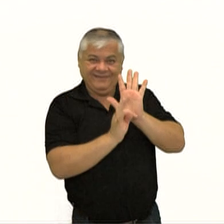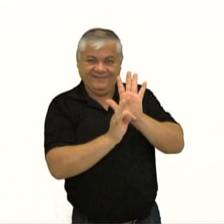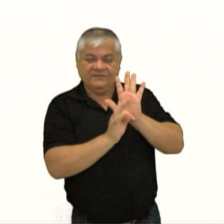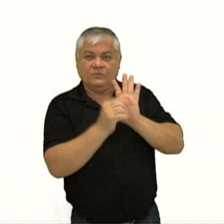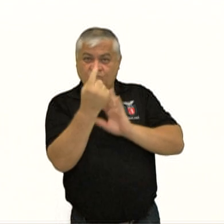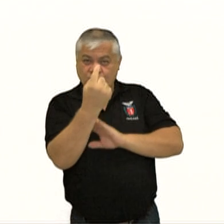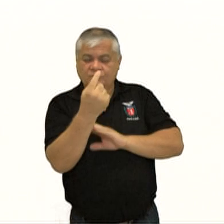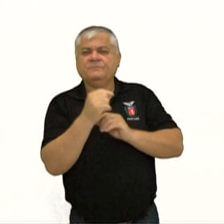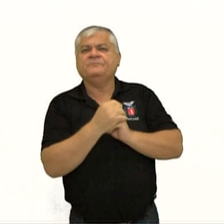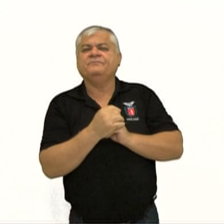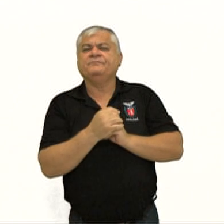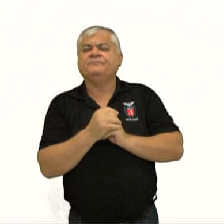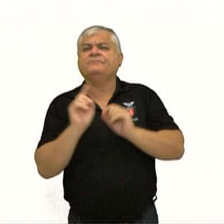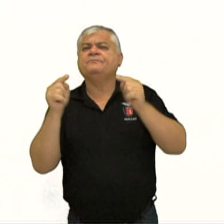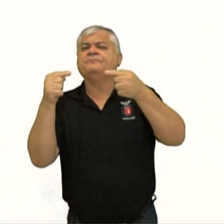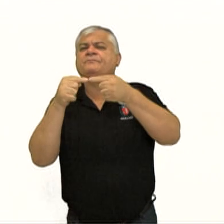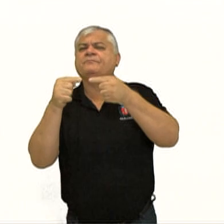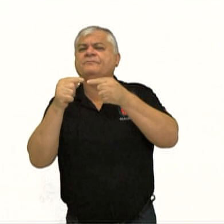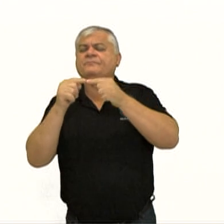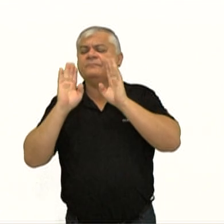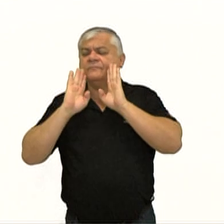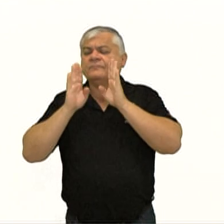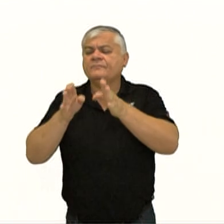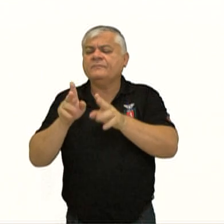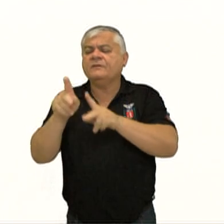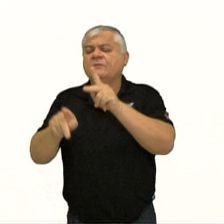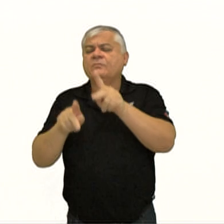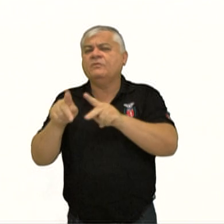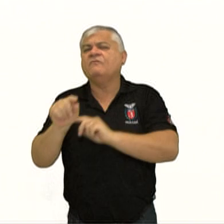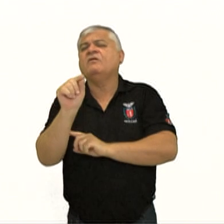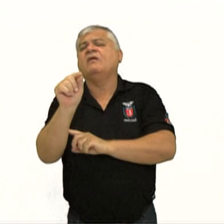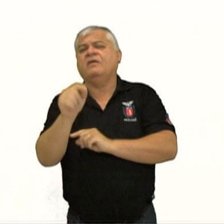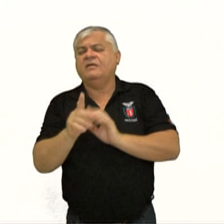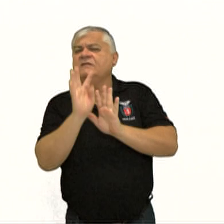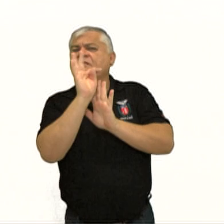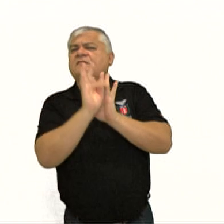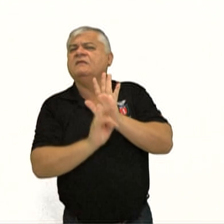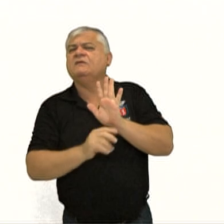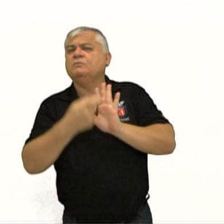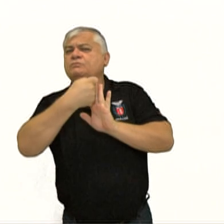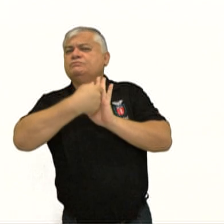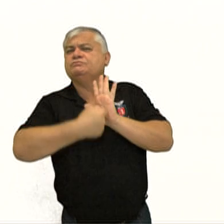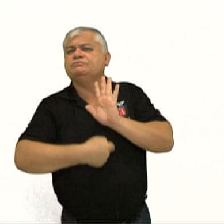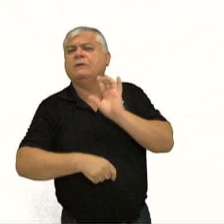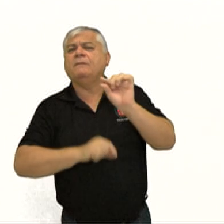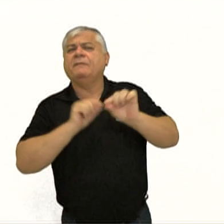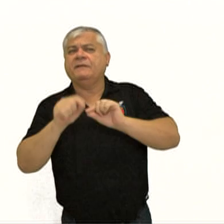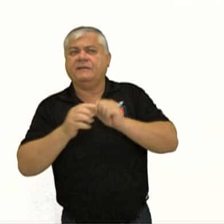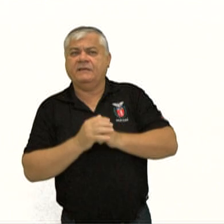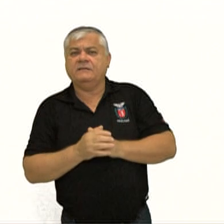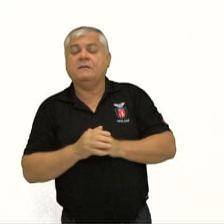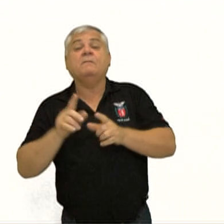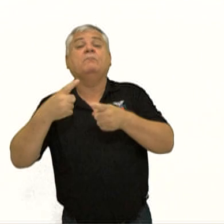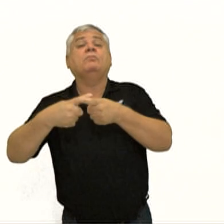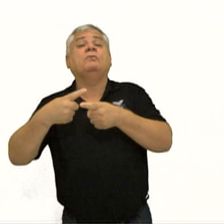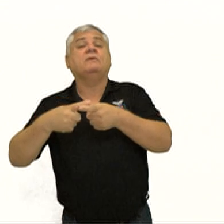a qual público ele é direcionado? Para quem que foi escrita essa reportagem? Por quê?